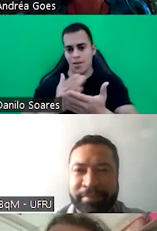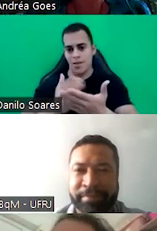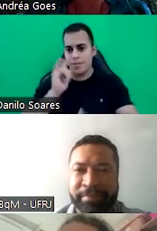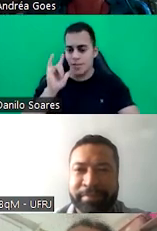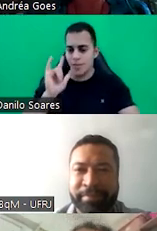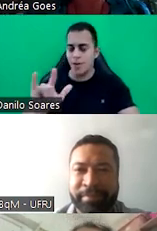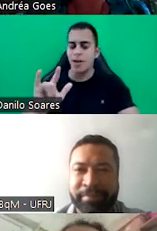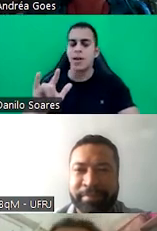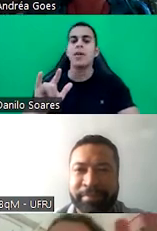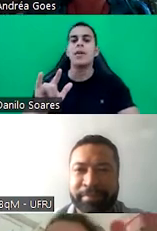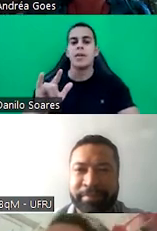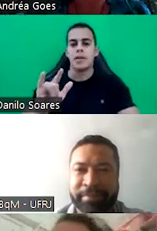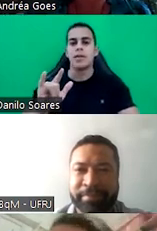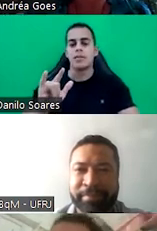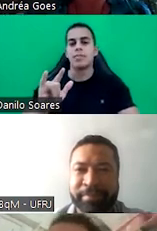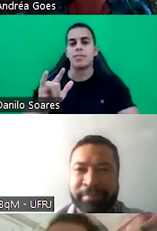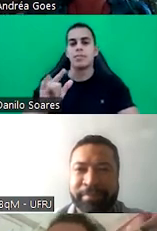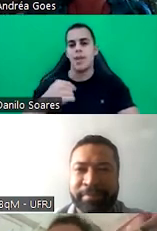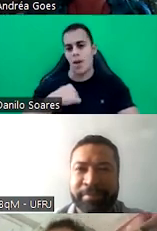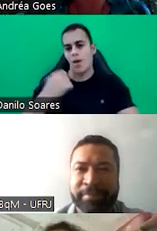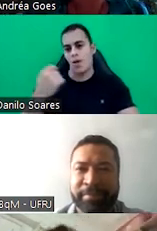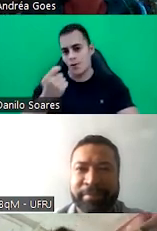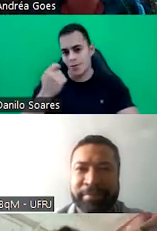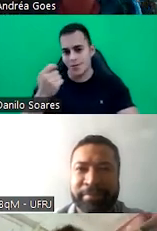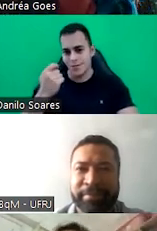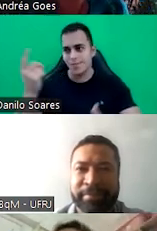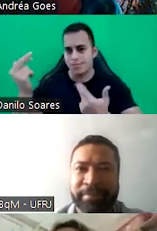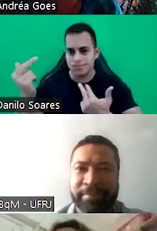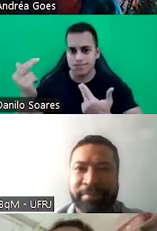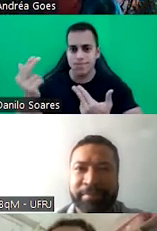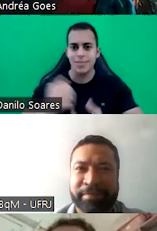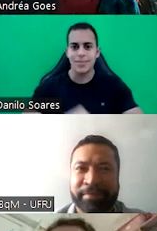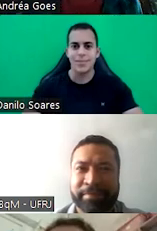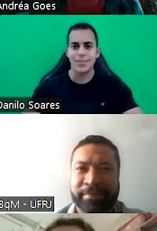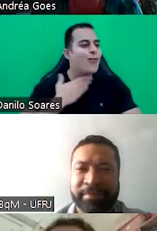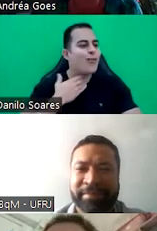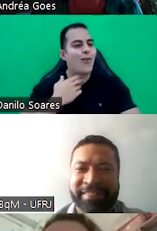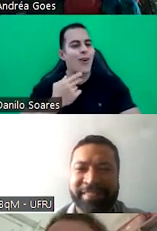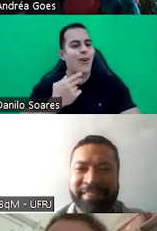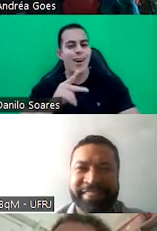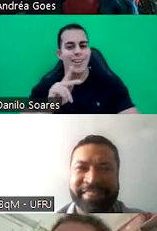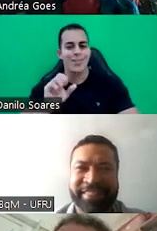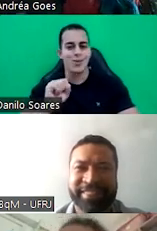vida, né? Até por ser gaúcha também. Claro, essa voz, esse sotaque.